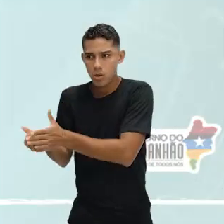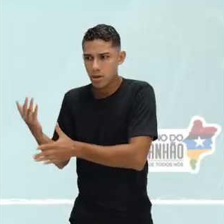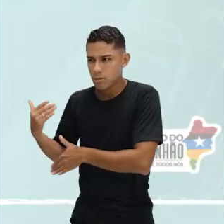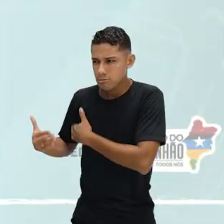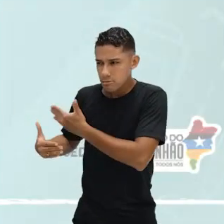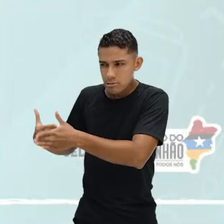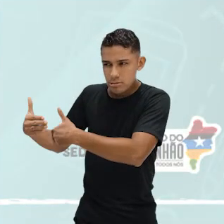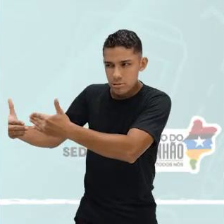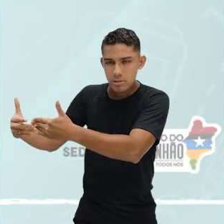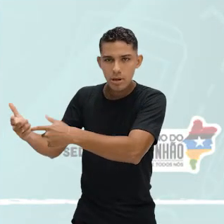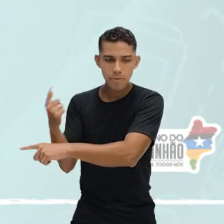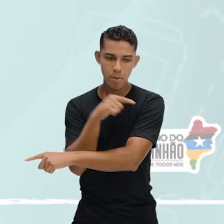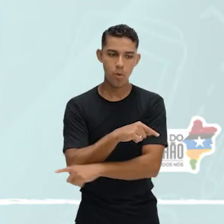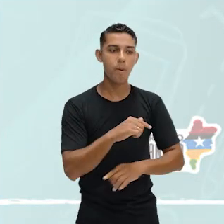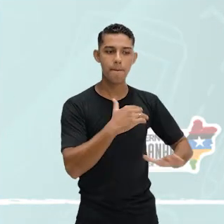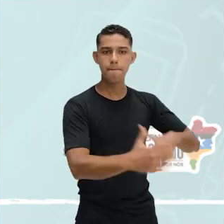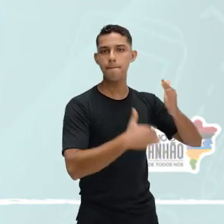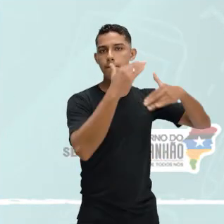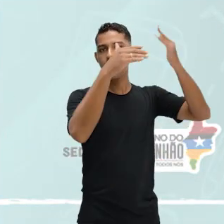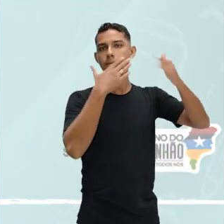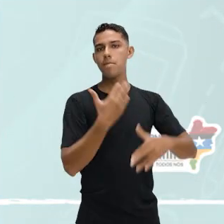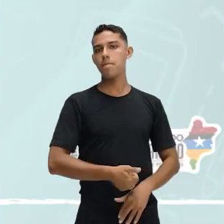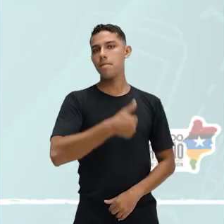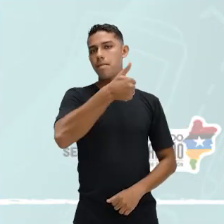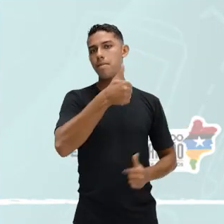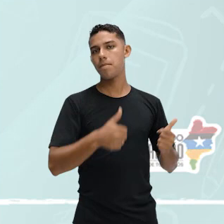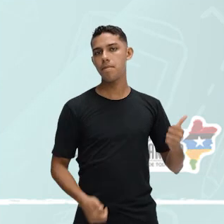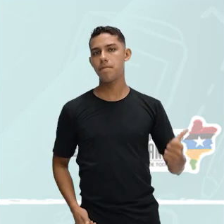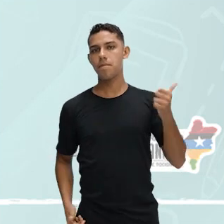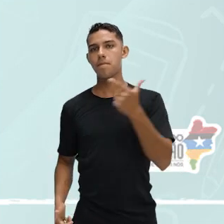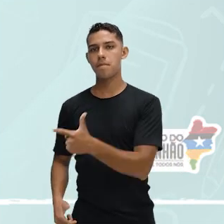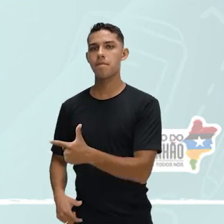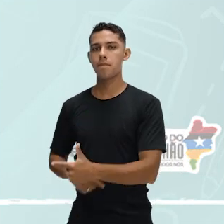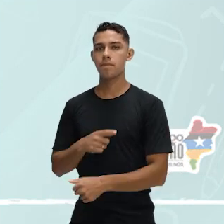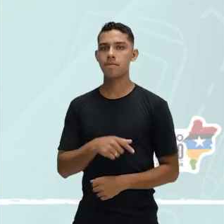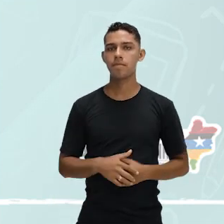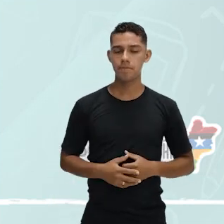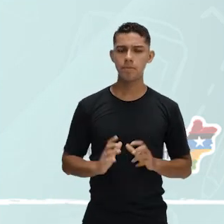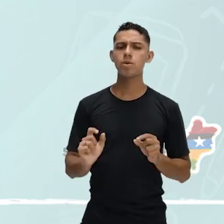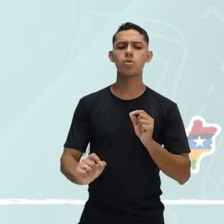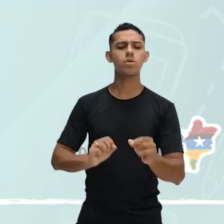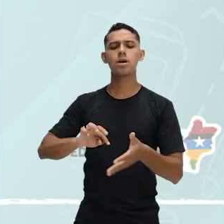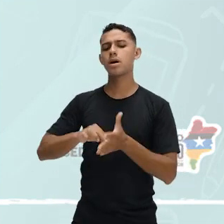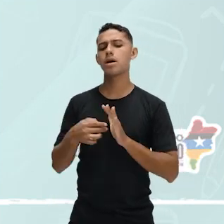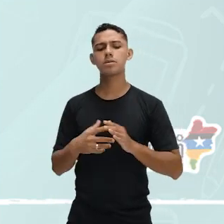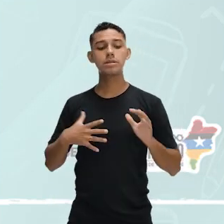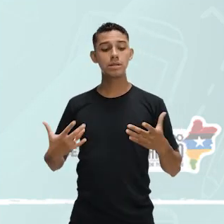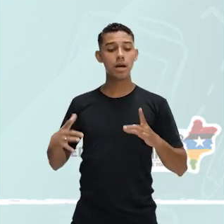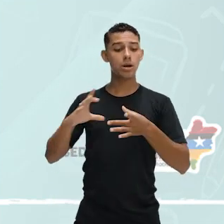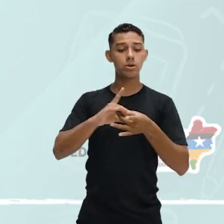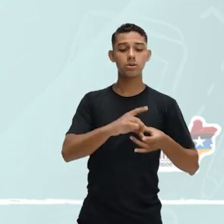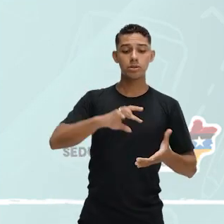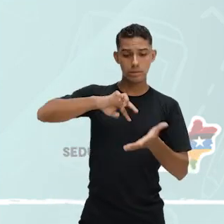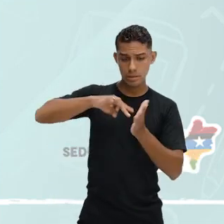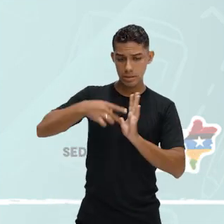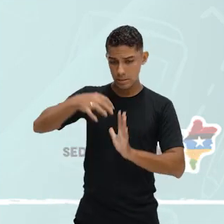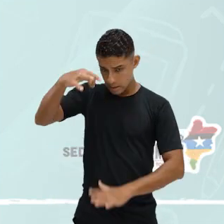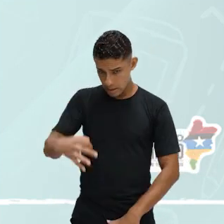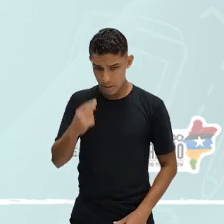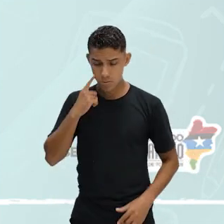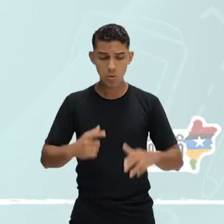criação do Estado, portanto. Vamos lá. O que seria que motivaria, qual seria o contexto correto, qual seria